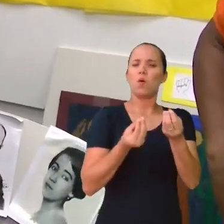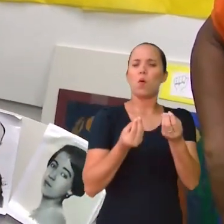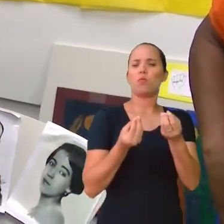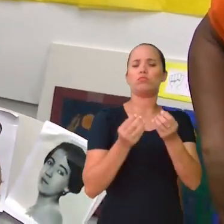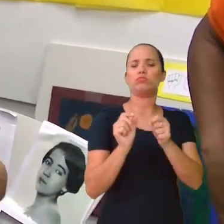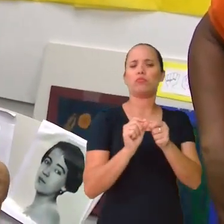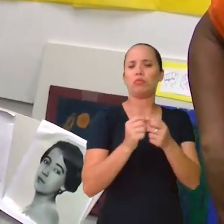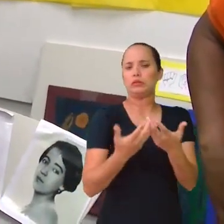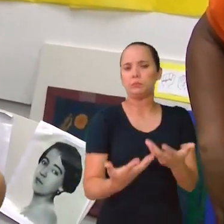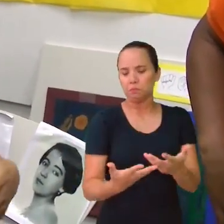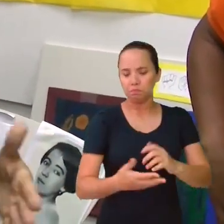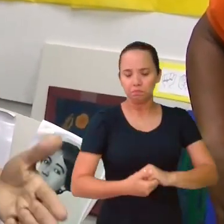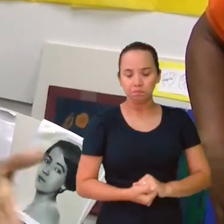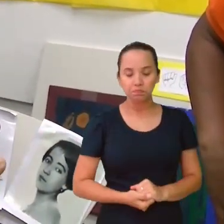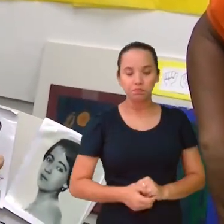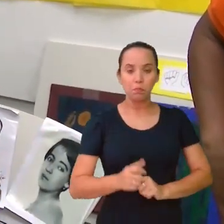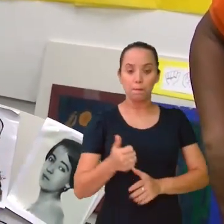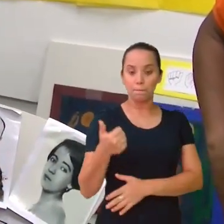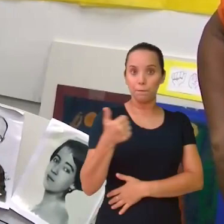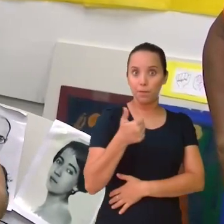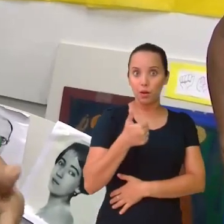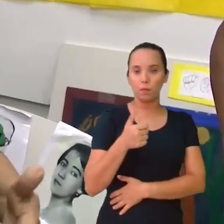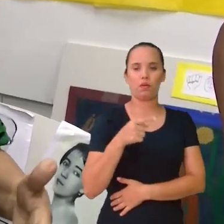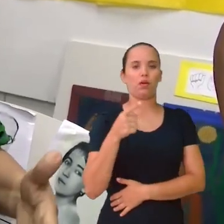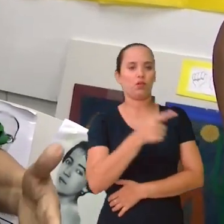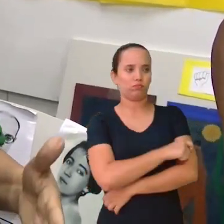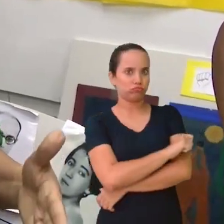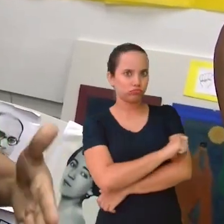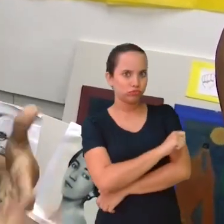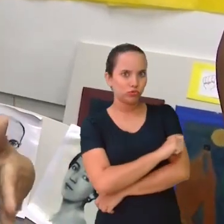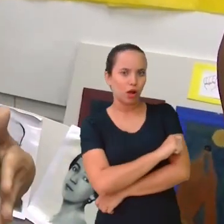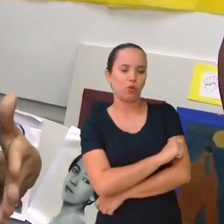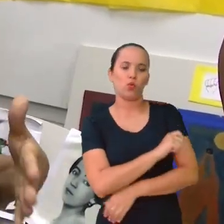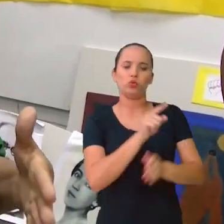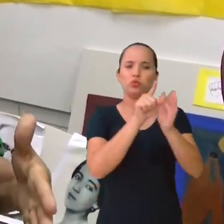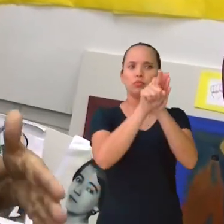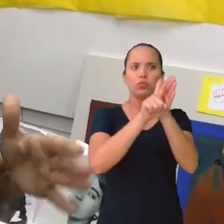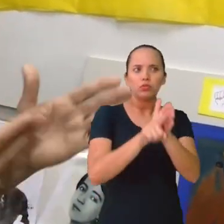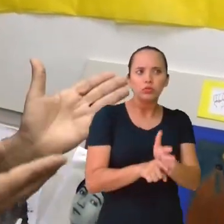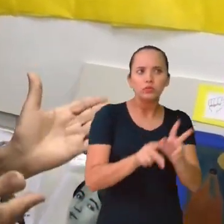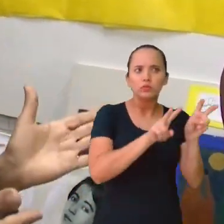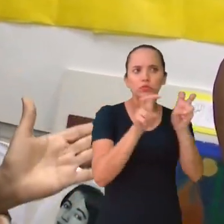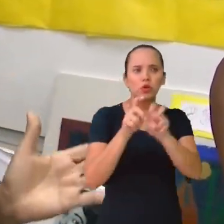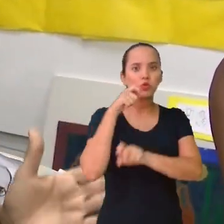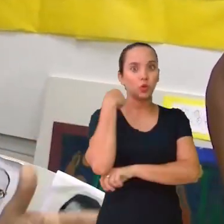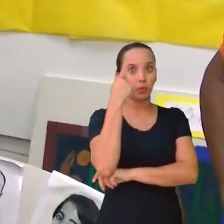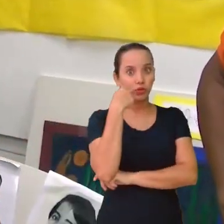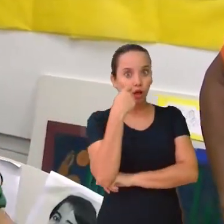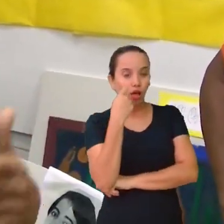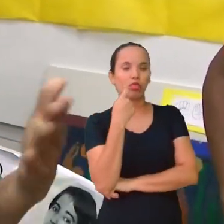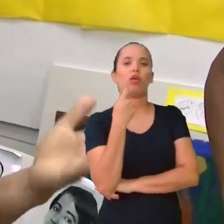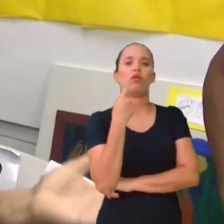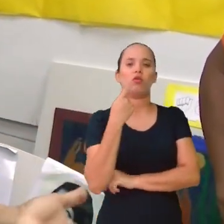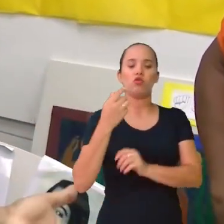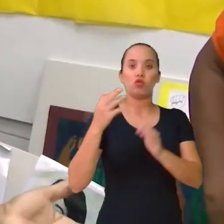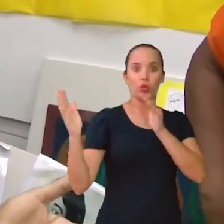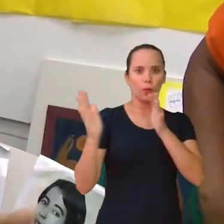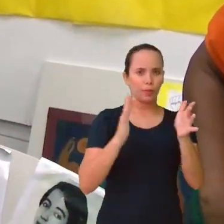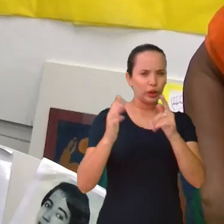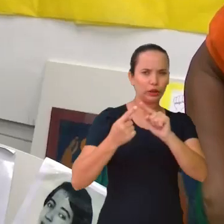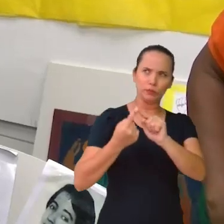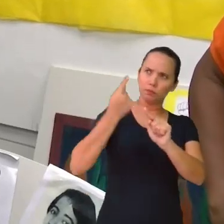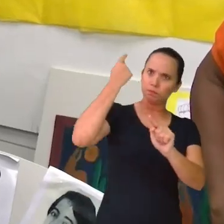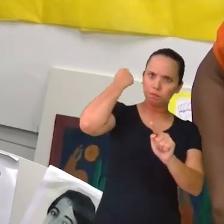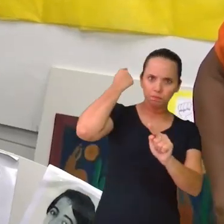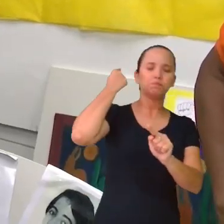trabalho? Né? Primeiro, eles pesquisaram, né, sobre os artistas da época, sobre o movimento da